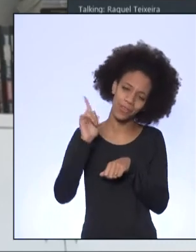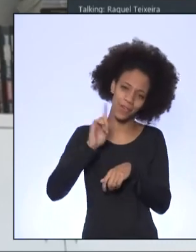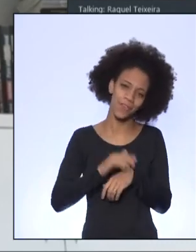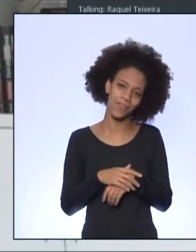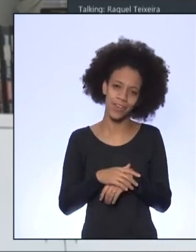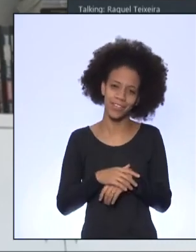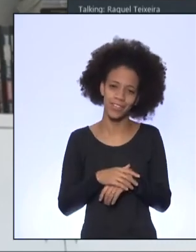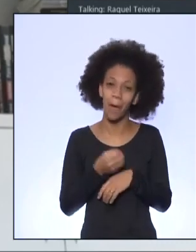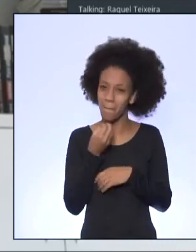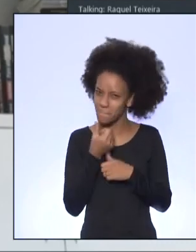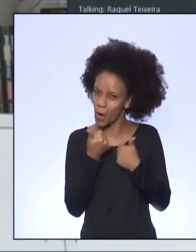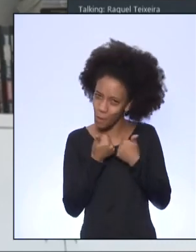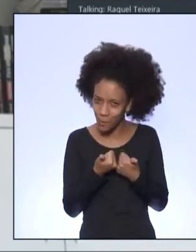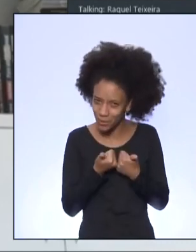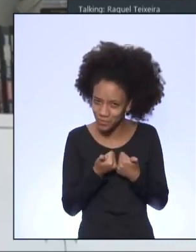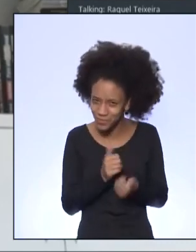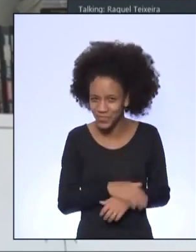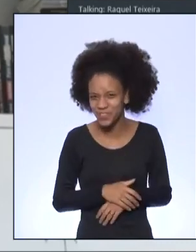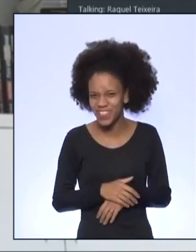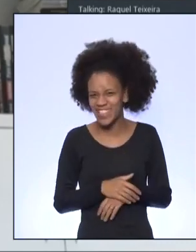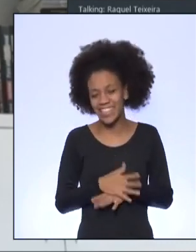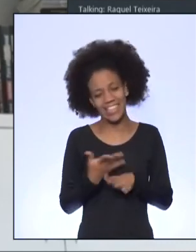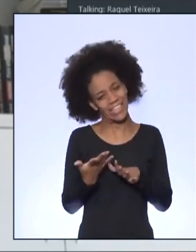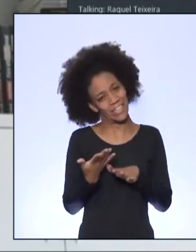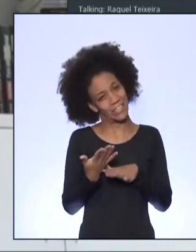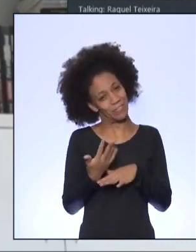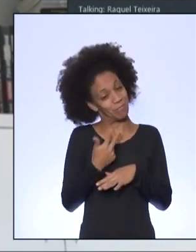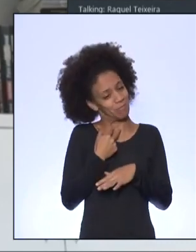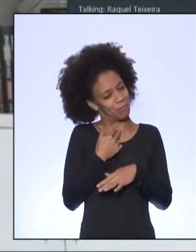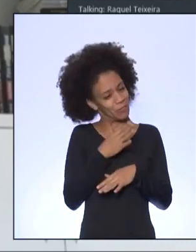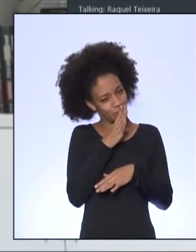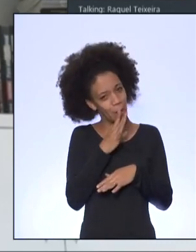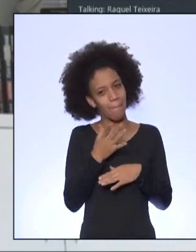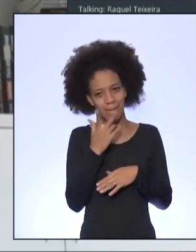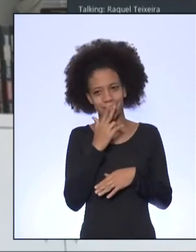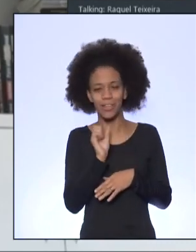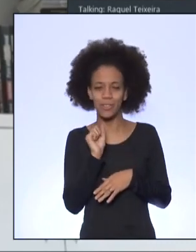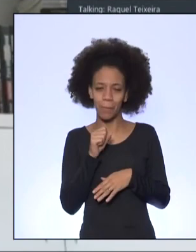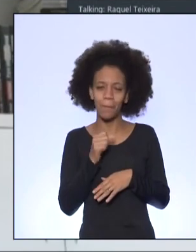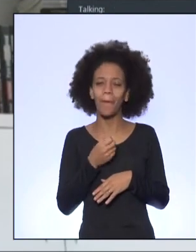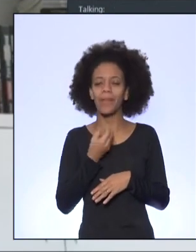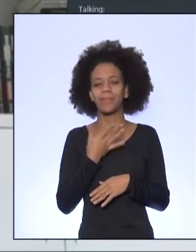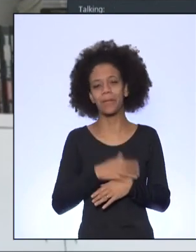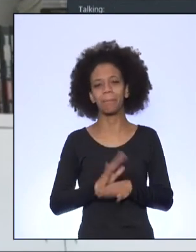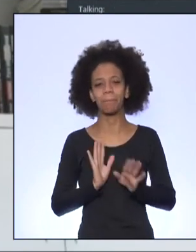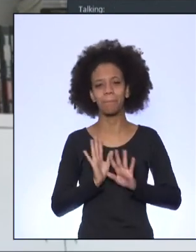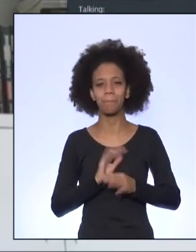muito boa. Eu sou suspeita para falar, mas eu acho que vai ser boa também. Obrigada.